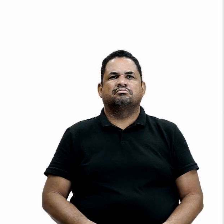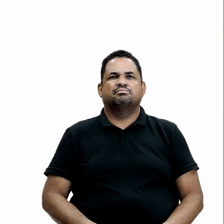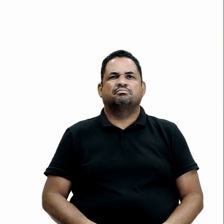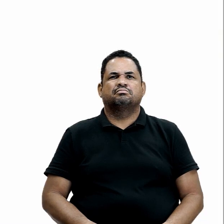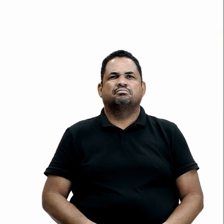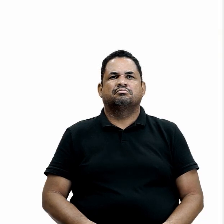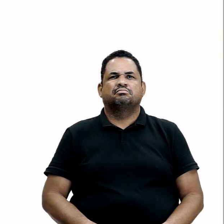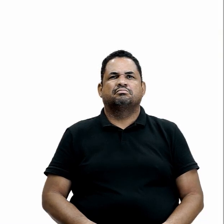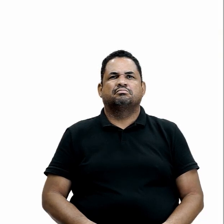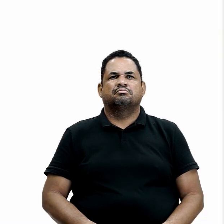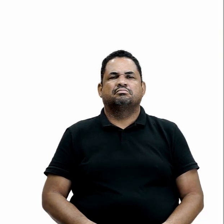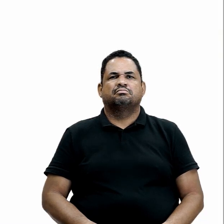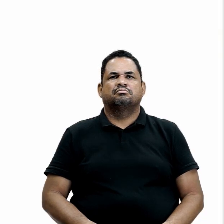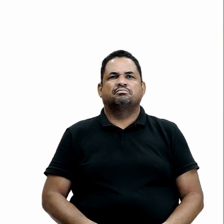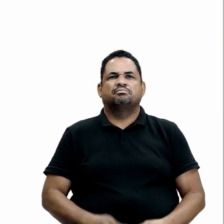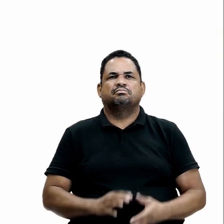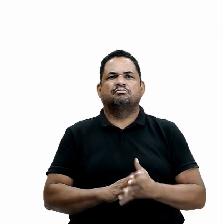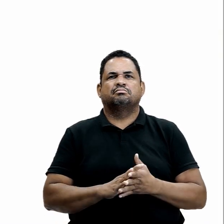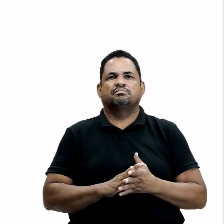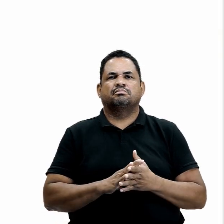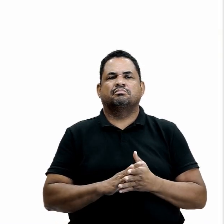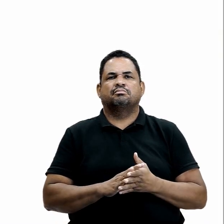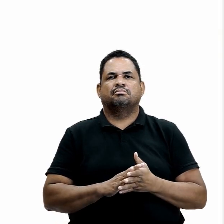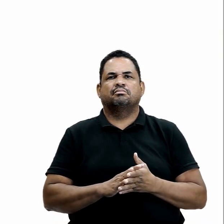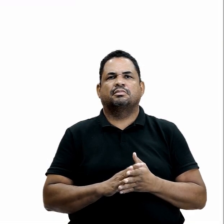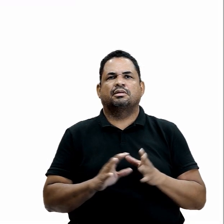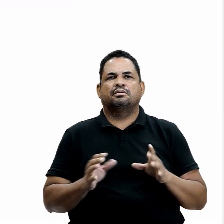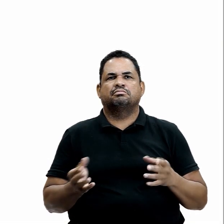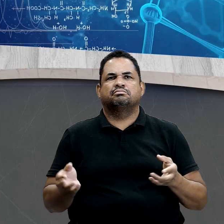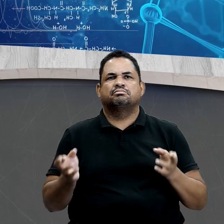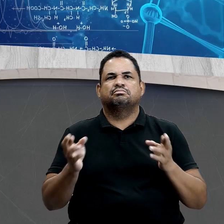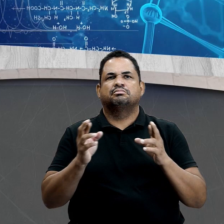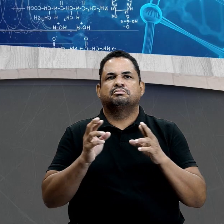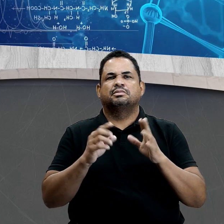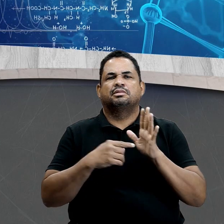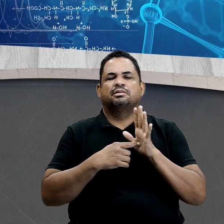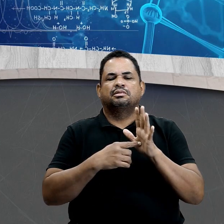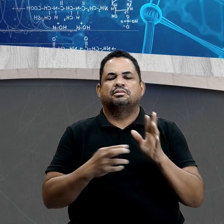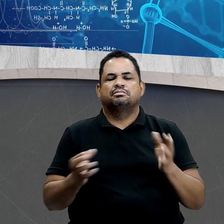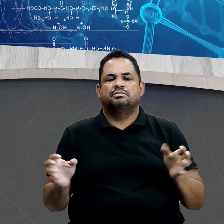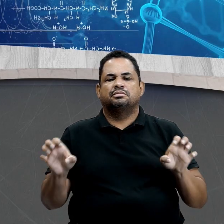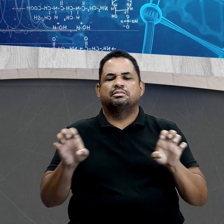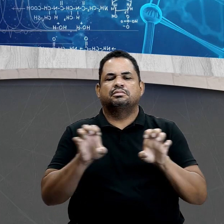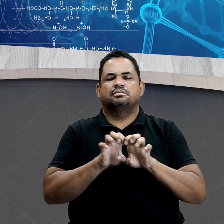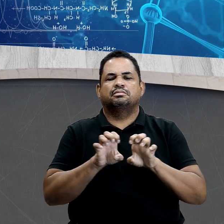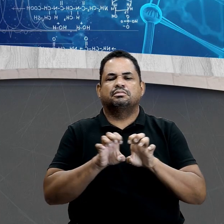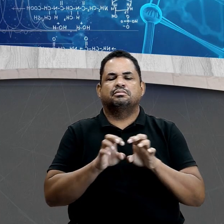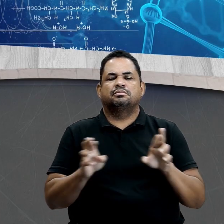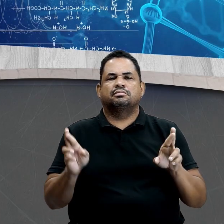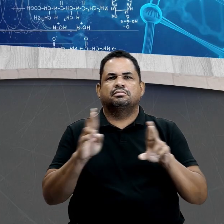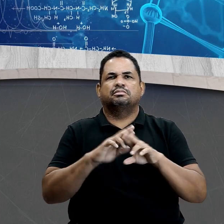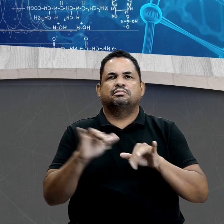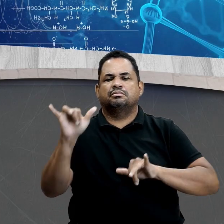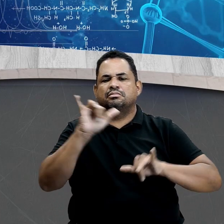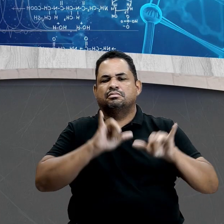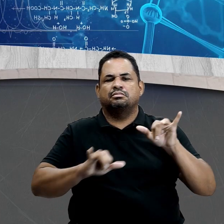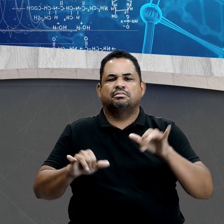A representação simples de uma reação química, onde a reação química você tem reagentes e